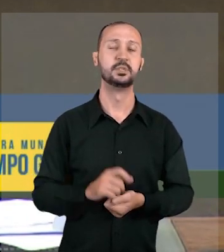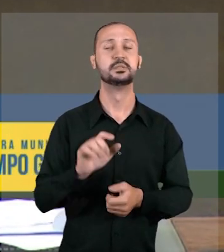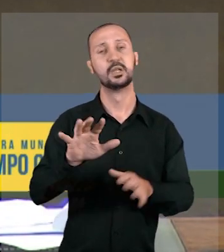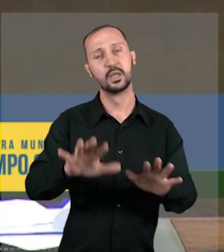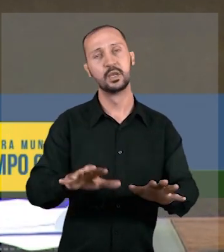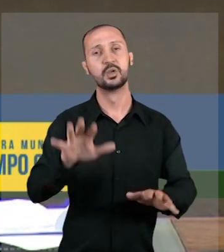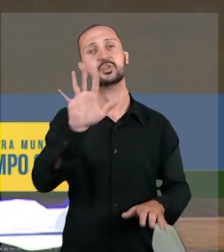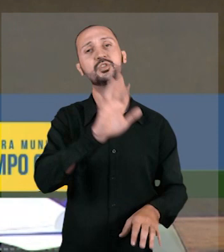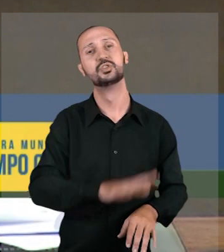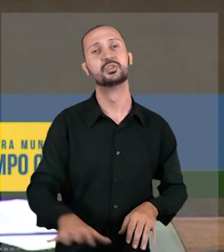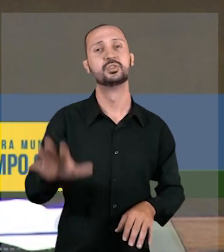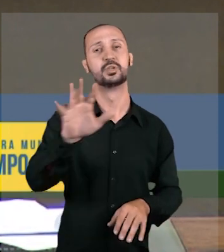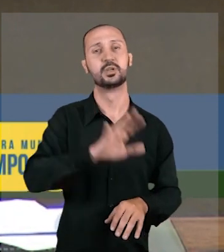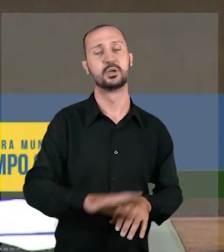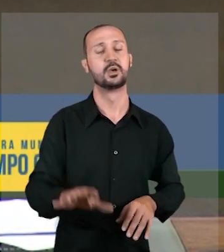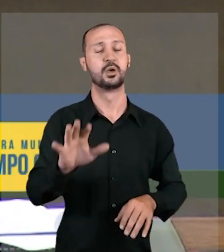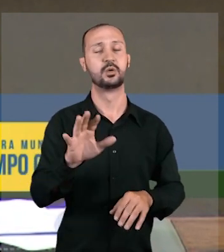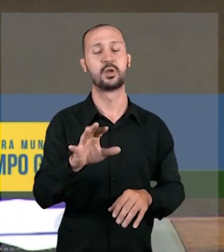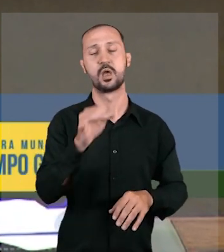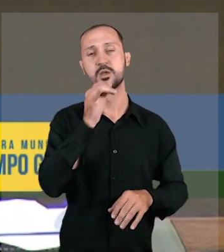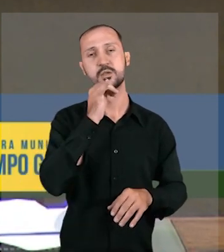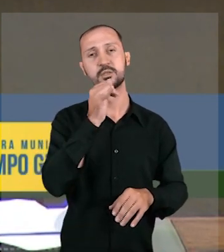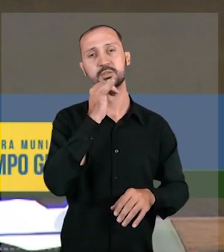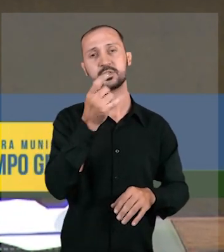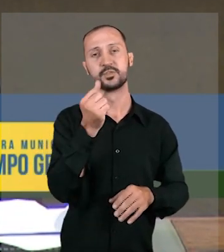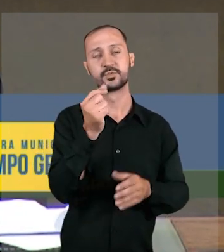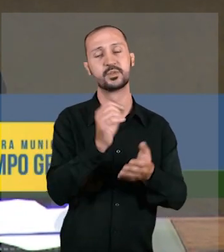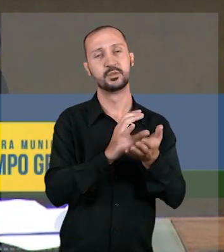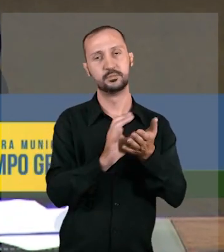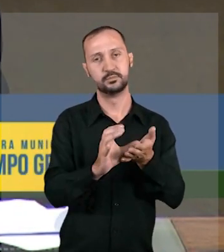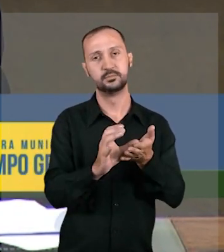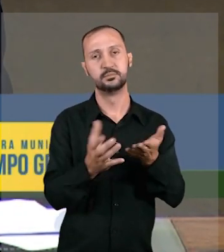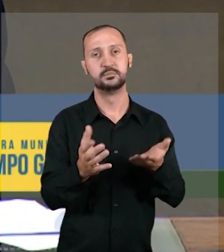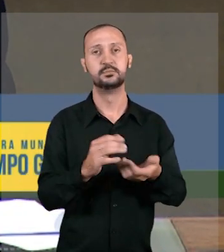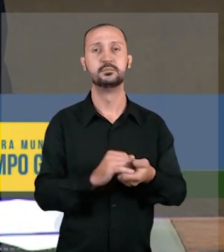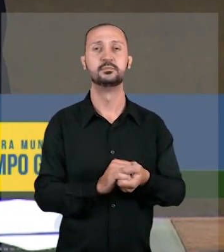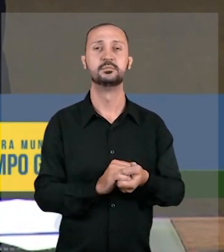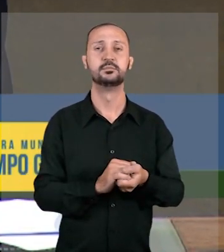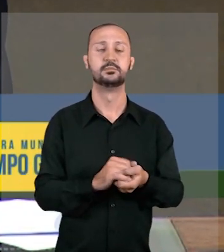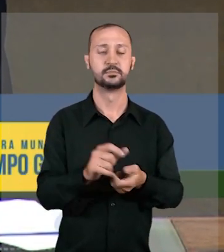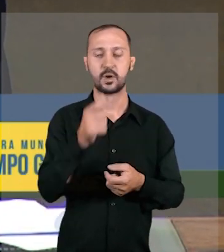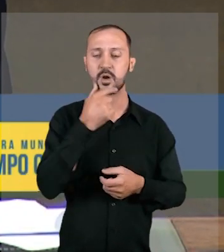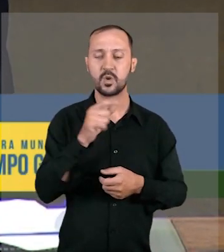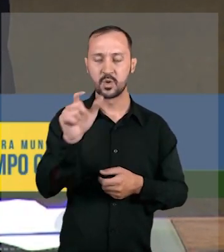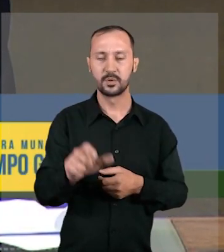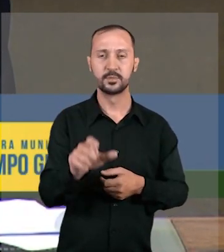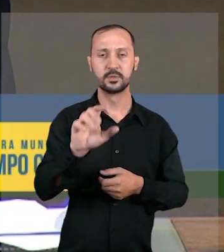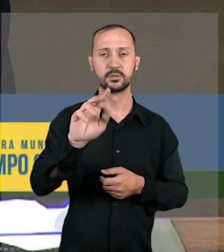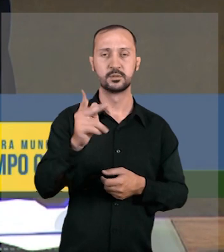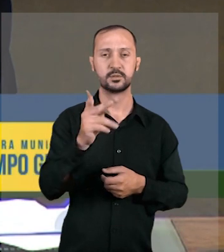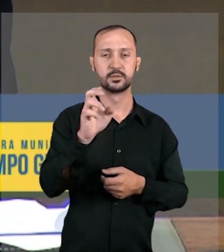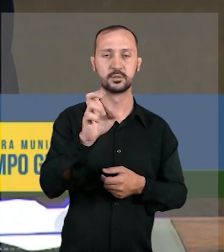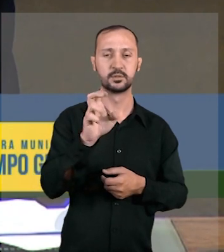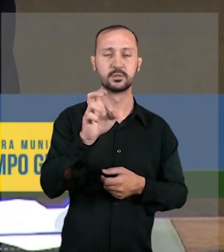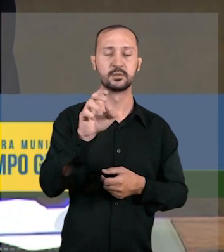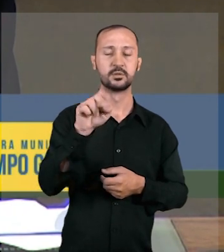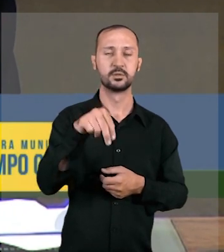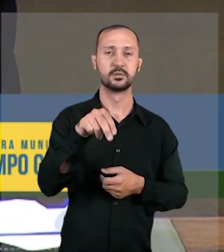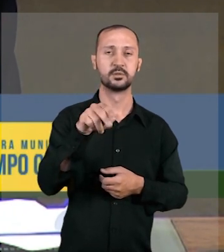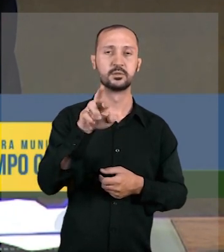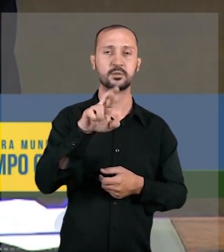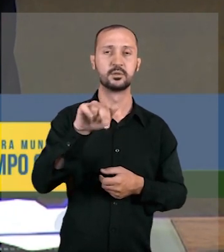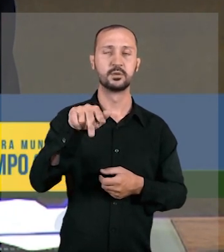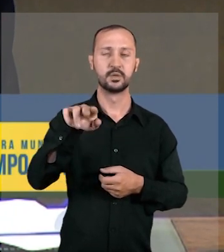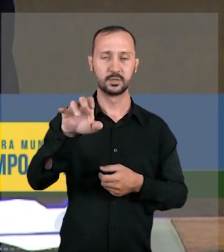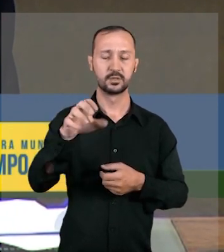quadro geral de financiamento que foi debatido e bem debatido no painel. Como disse o Henrique, discutir